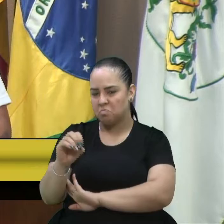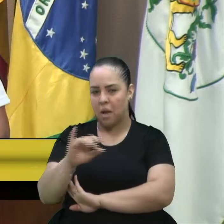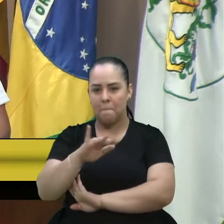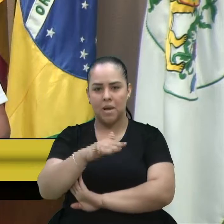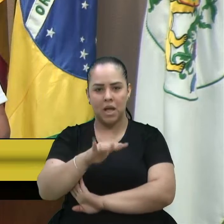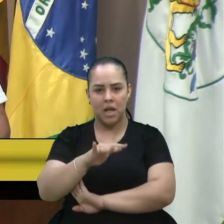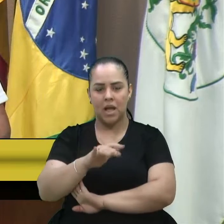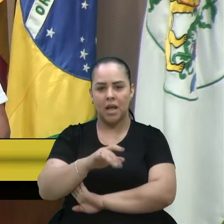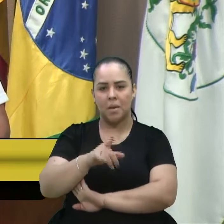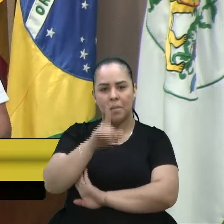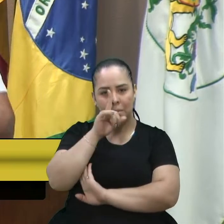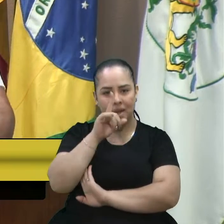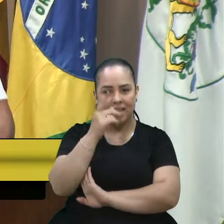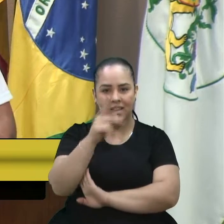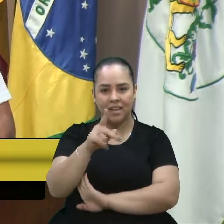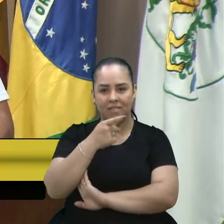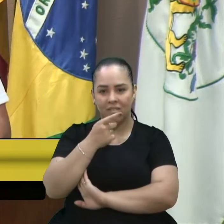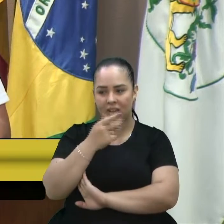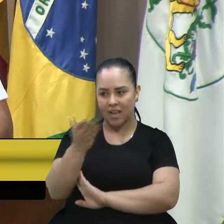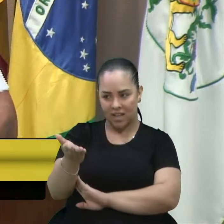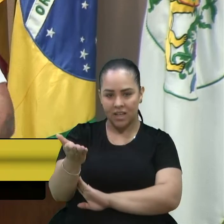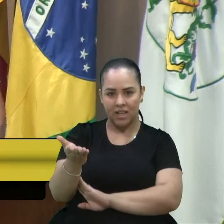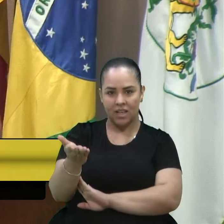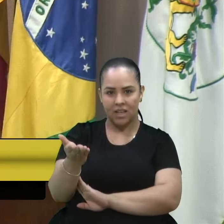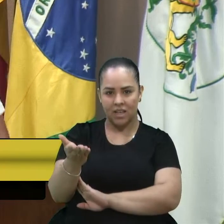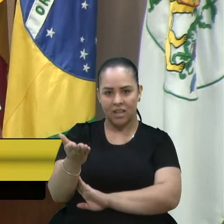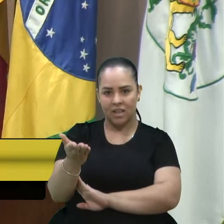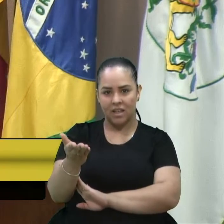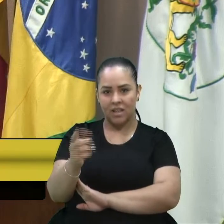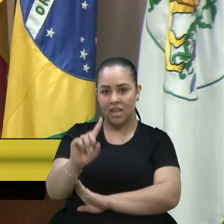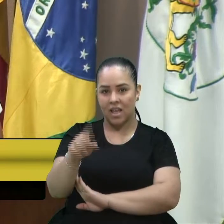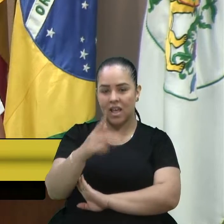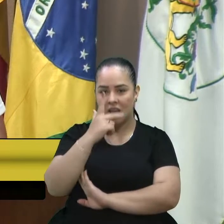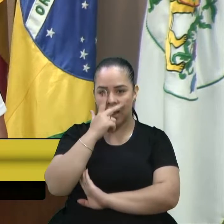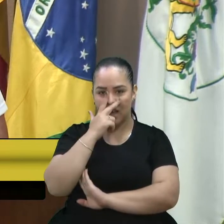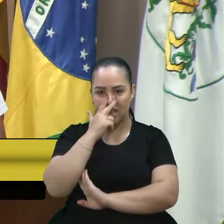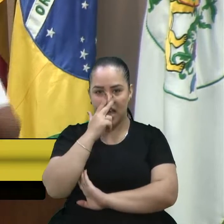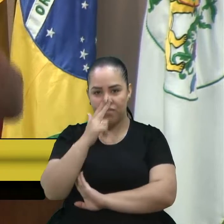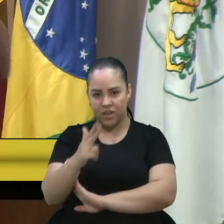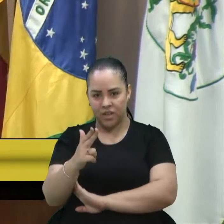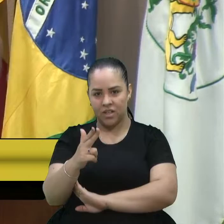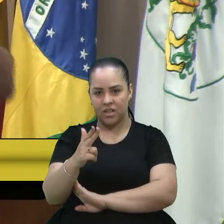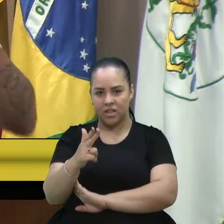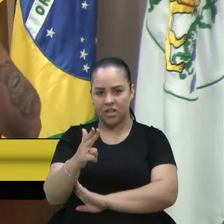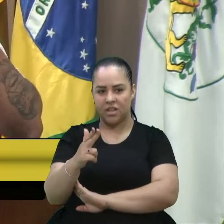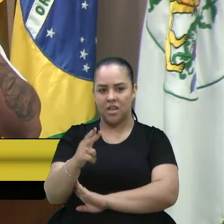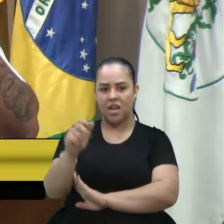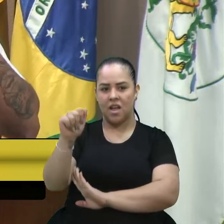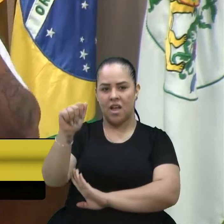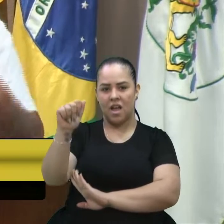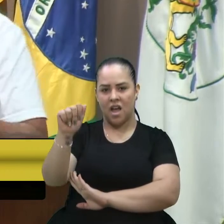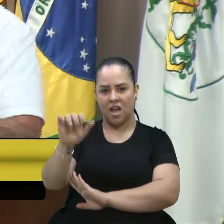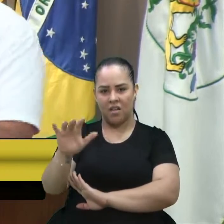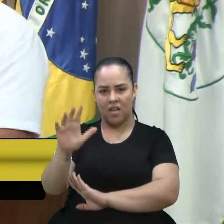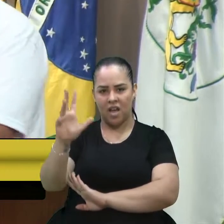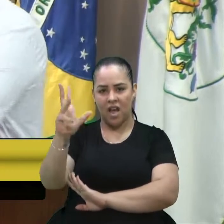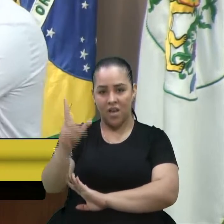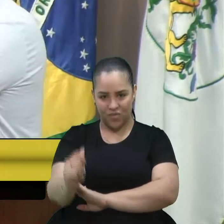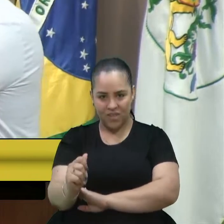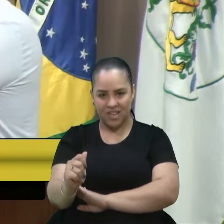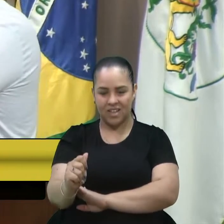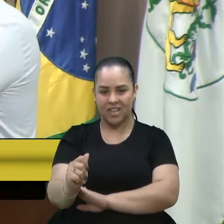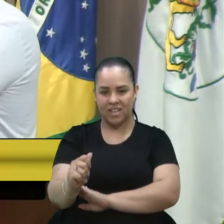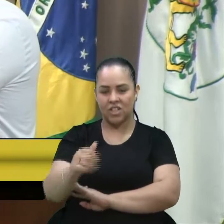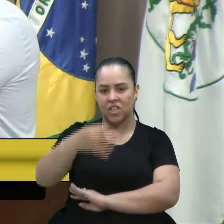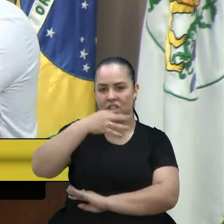se referia ao Jardelino Ramos, ao Burgo, como a África caxiense. Ou seja, vamos ali na África. Tamanho era o número